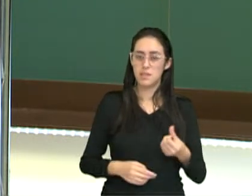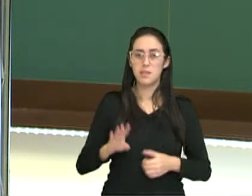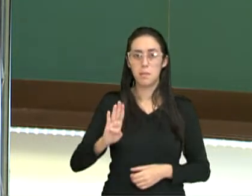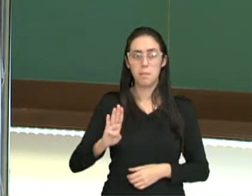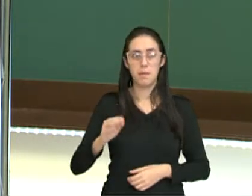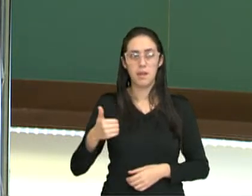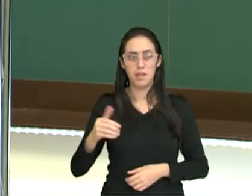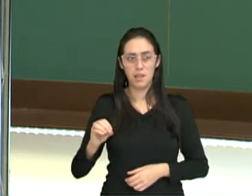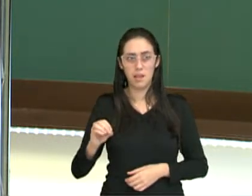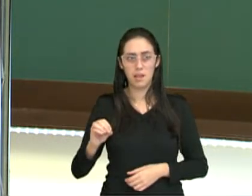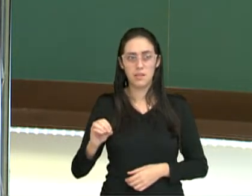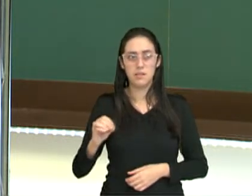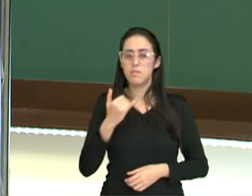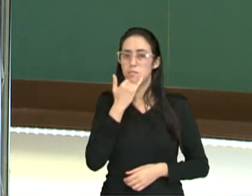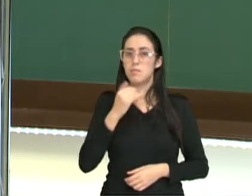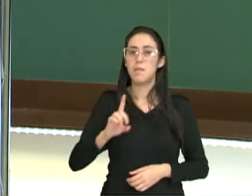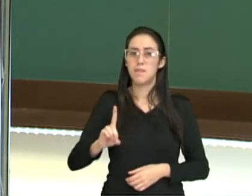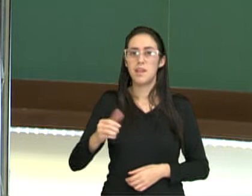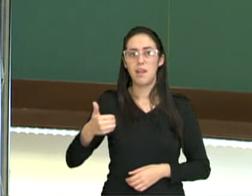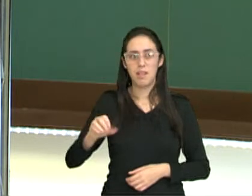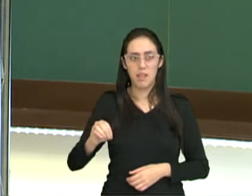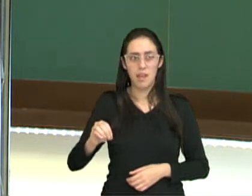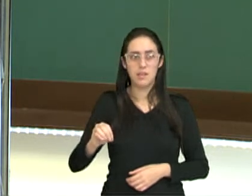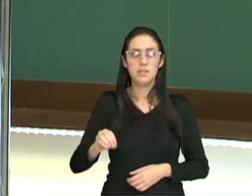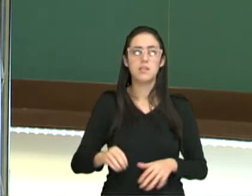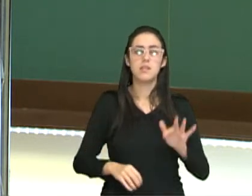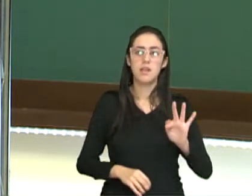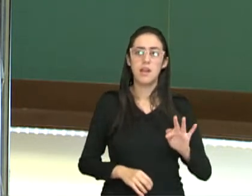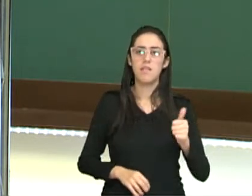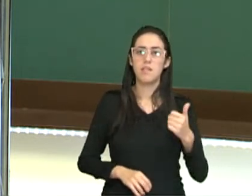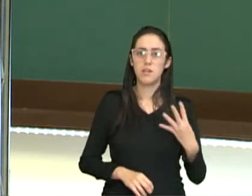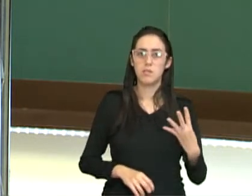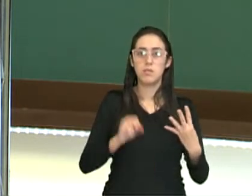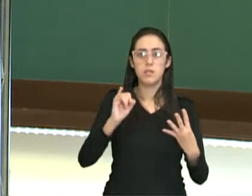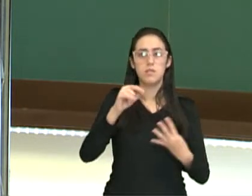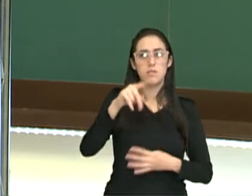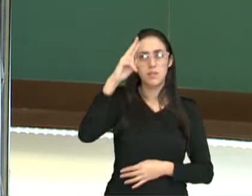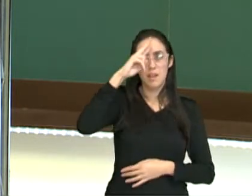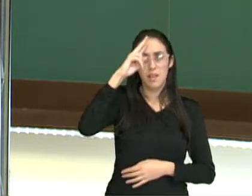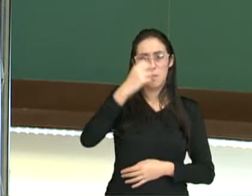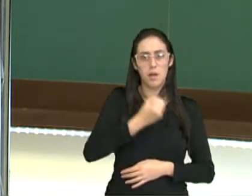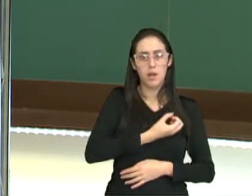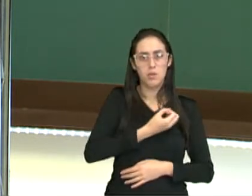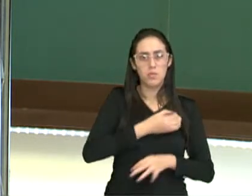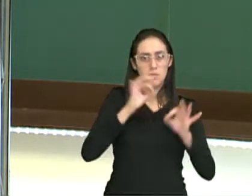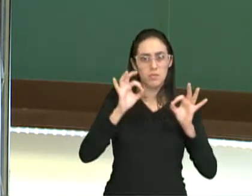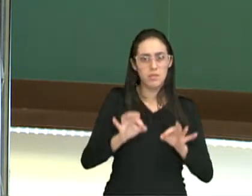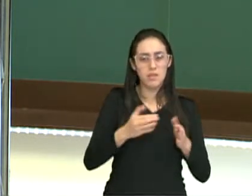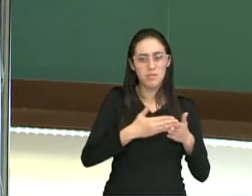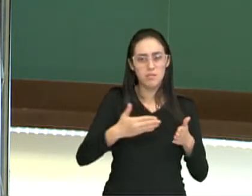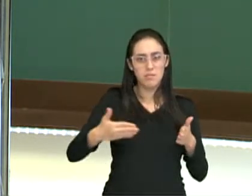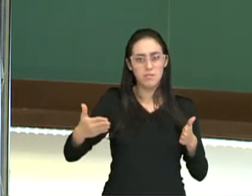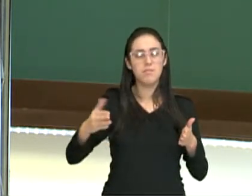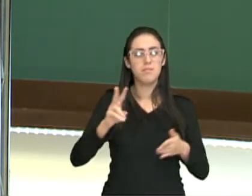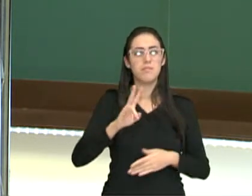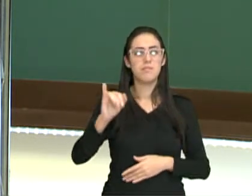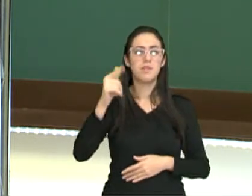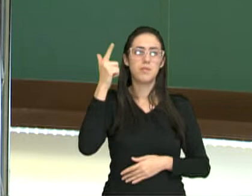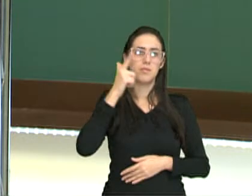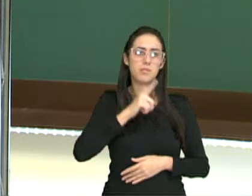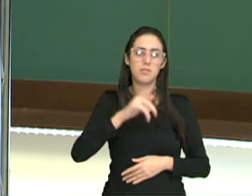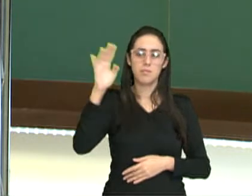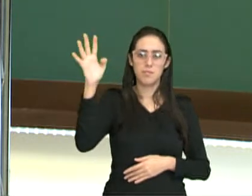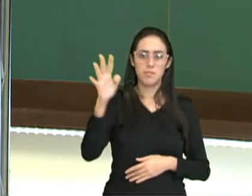D10, F14. Uma vez que você lembra esses números, S2, P6, D10, F14, você vai preenchendo